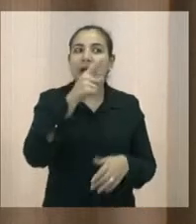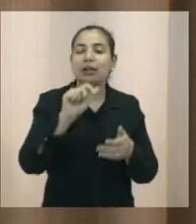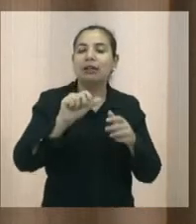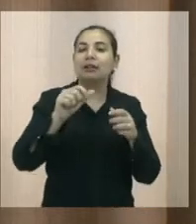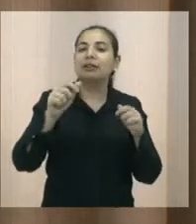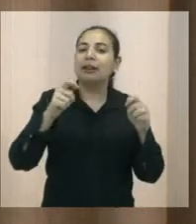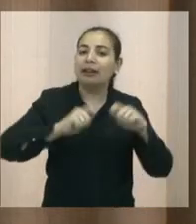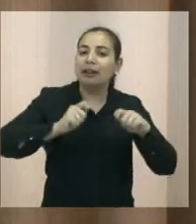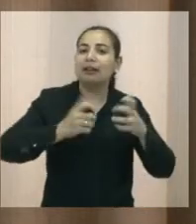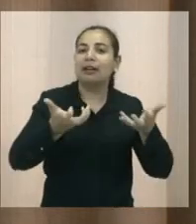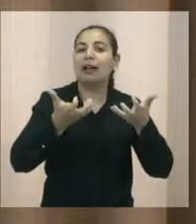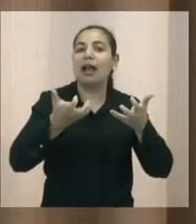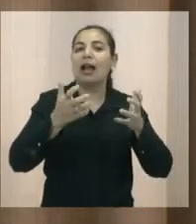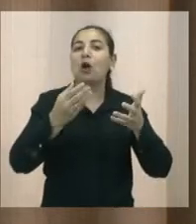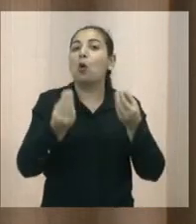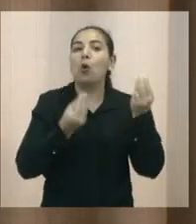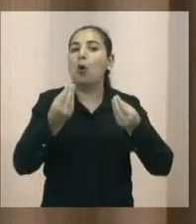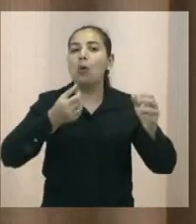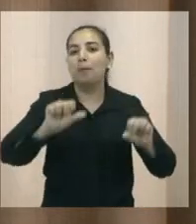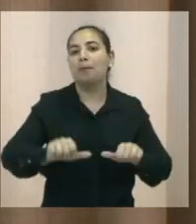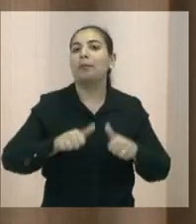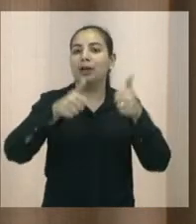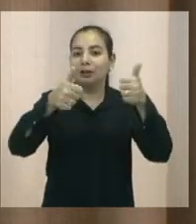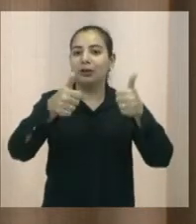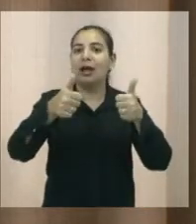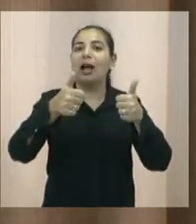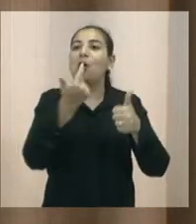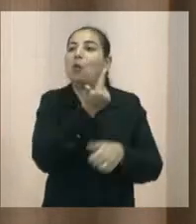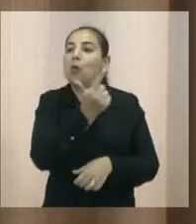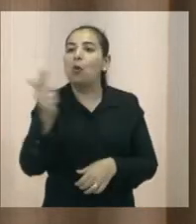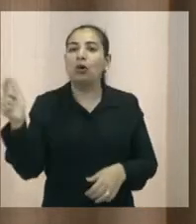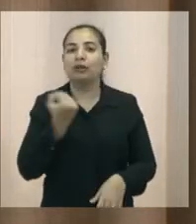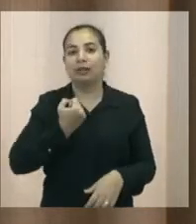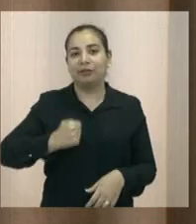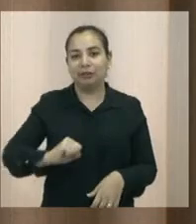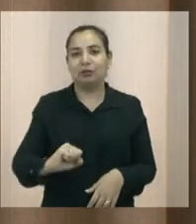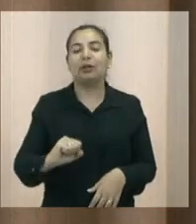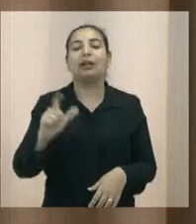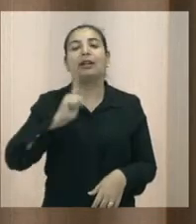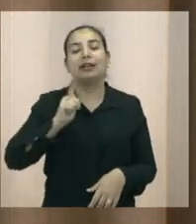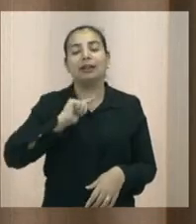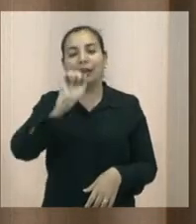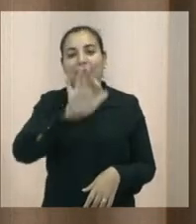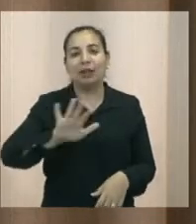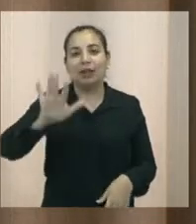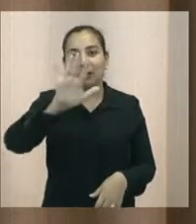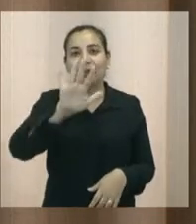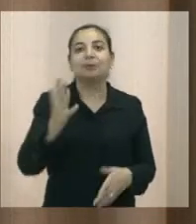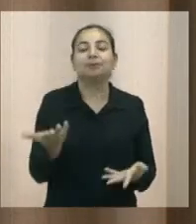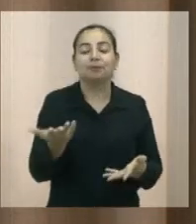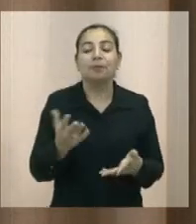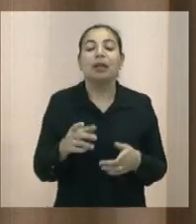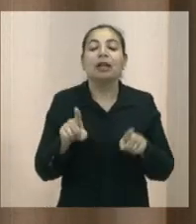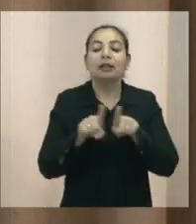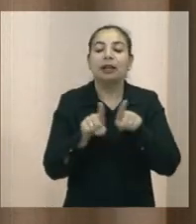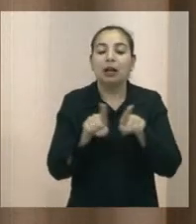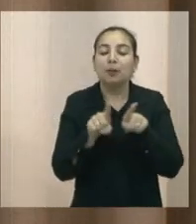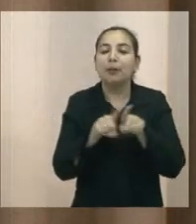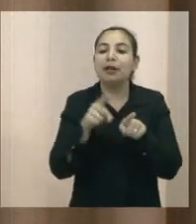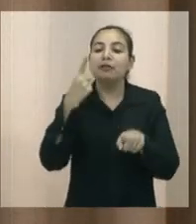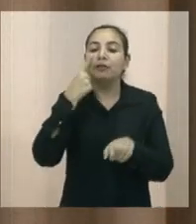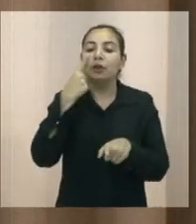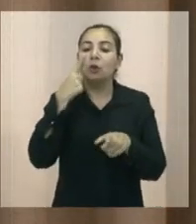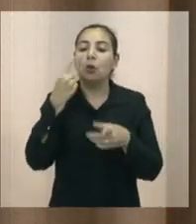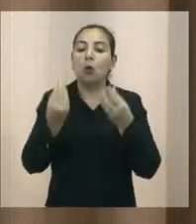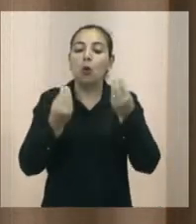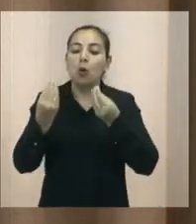dos também das nossas ideias. Além das questões da tecnologia, além da questão da expansão cada vez mais